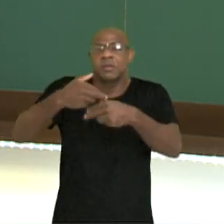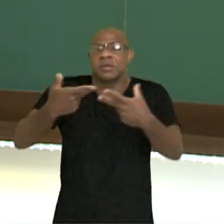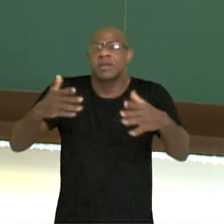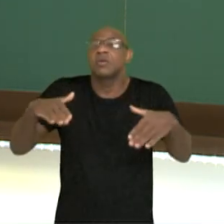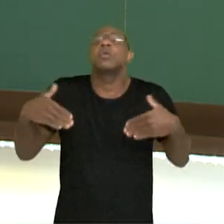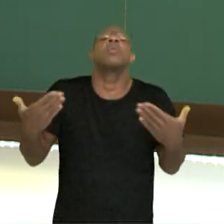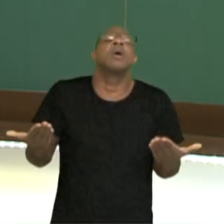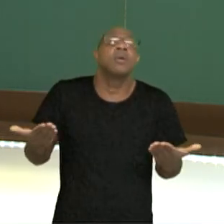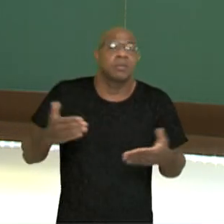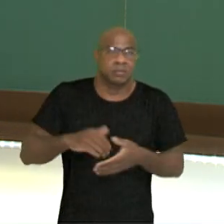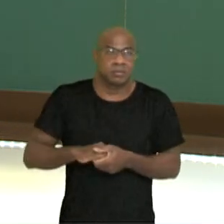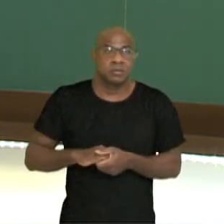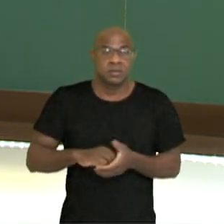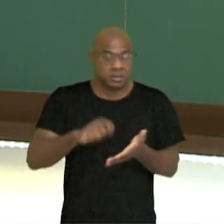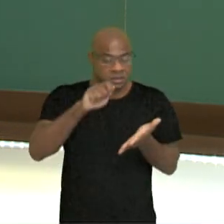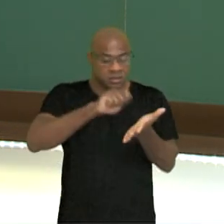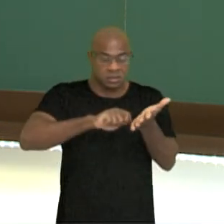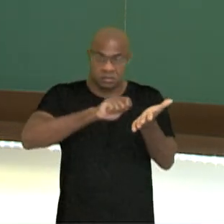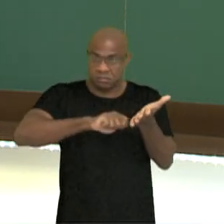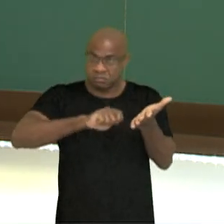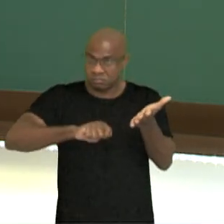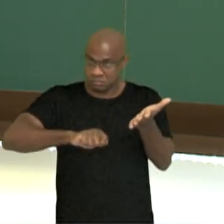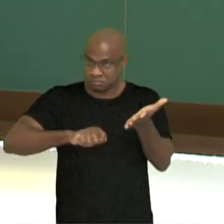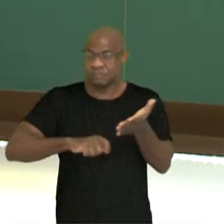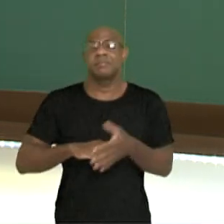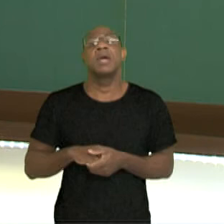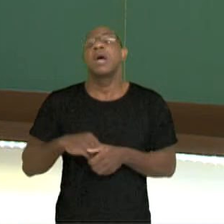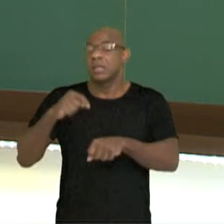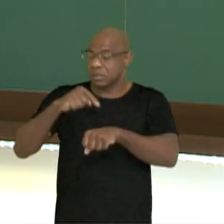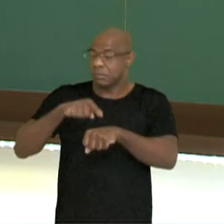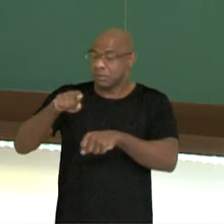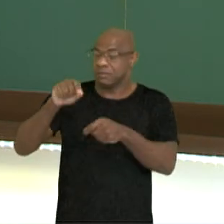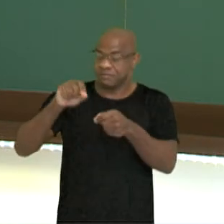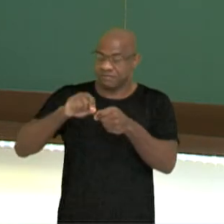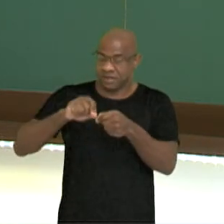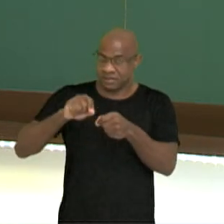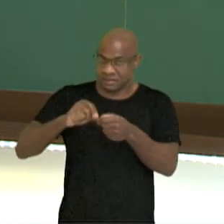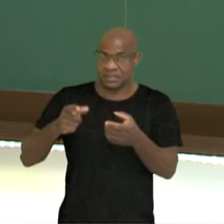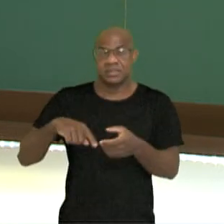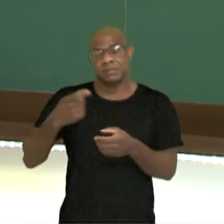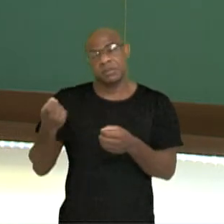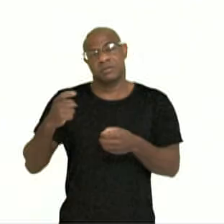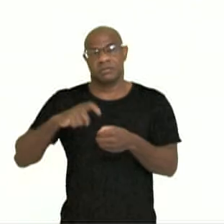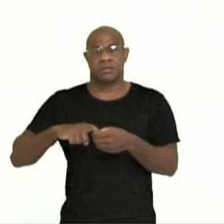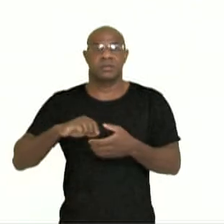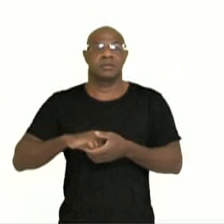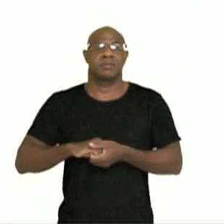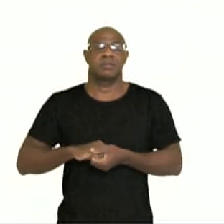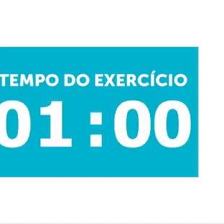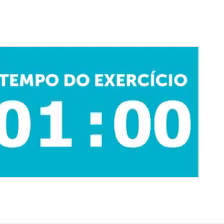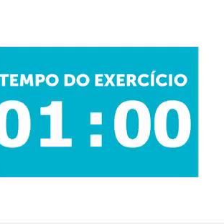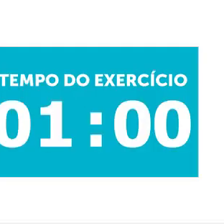ok? Vou dar um tempinho aí para que vocês possam fazer essas atividades então, e já já a gente volta.